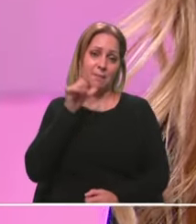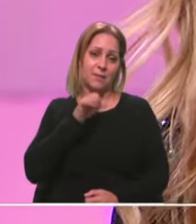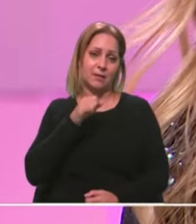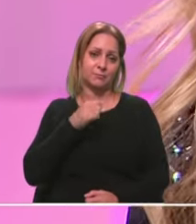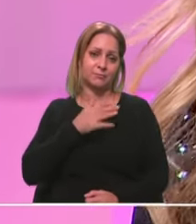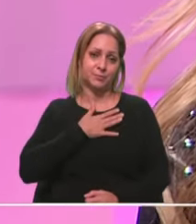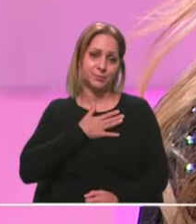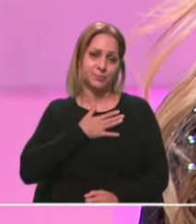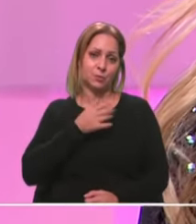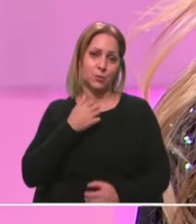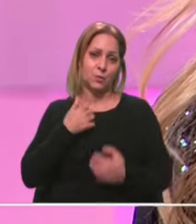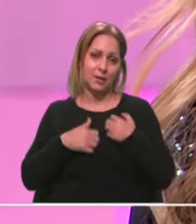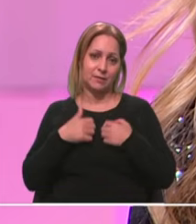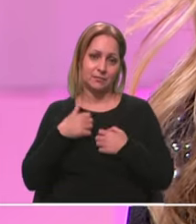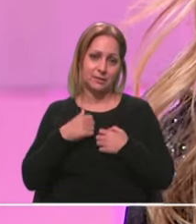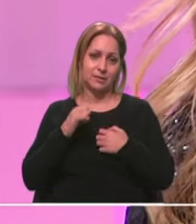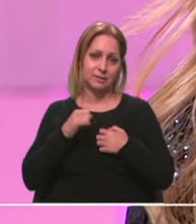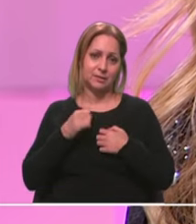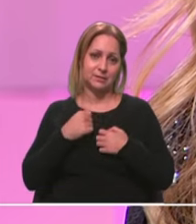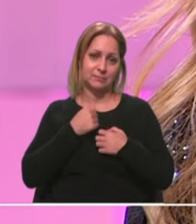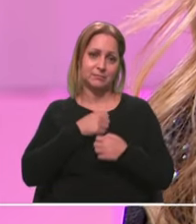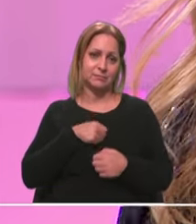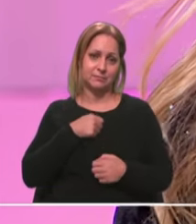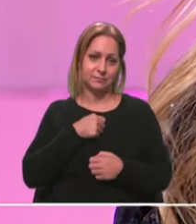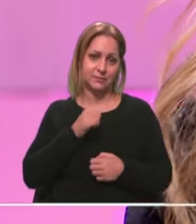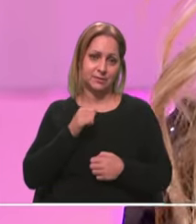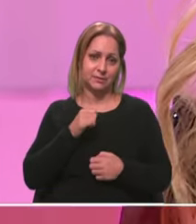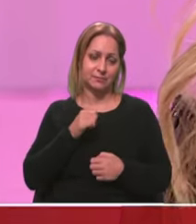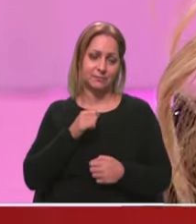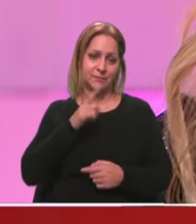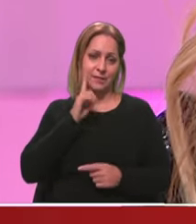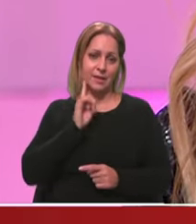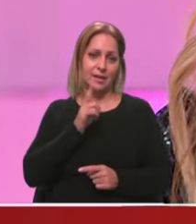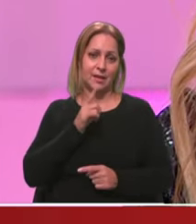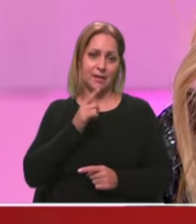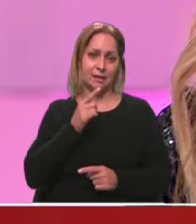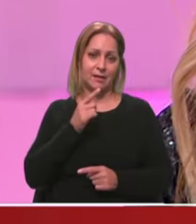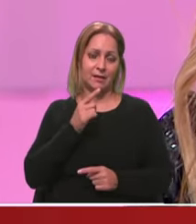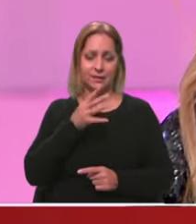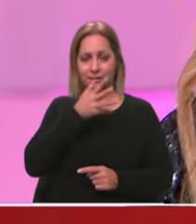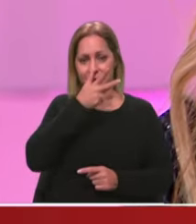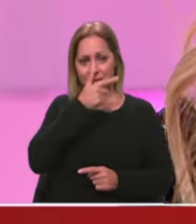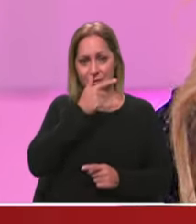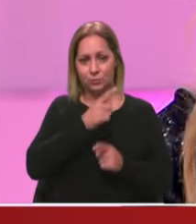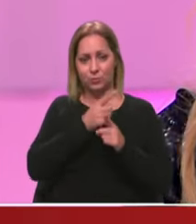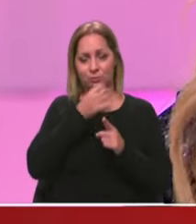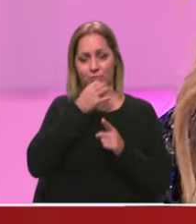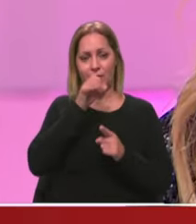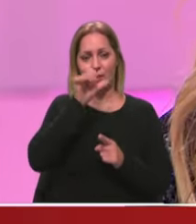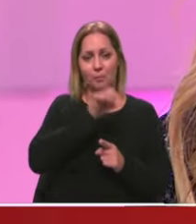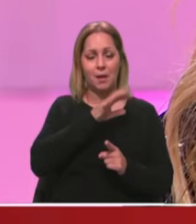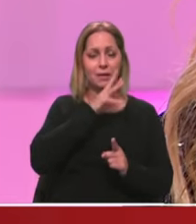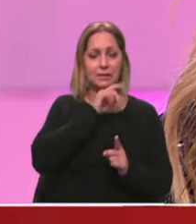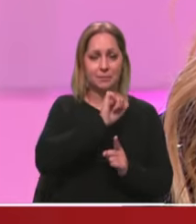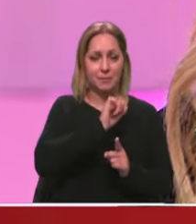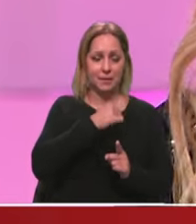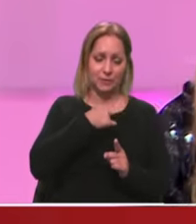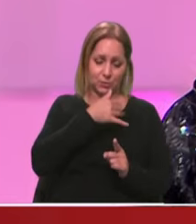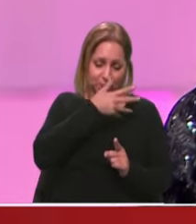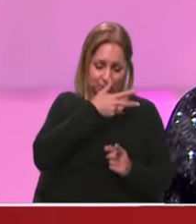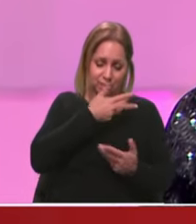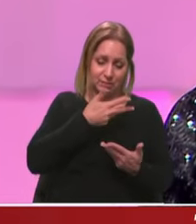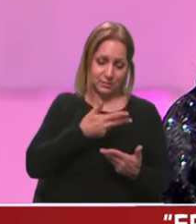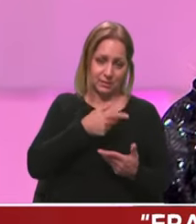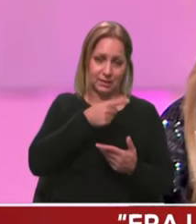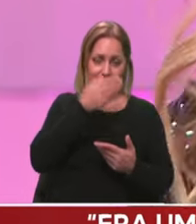com isso ou não fico fico fico um bocadinho claro e vê-la com os olhos cheio de Lágrimas triste porque dizer mal da mãe é óbvio que sim não é ainda não tem